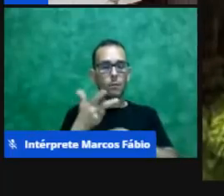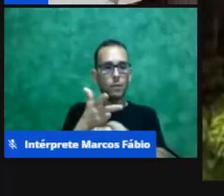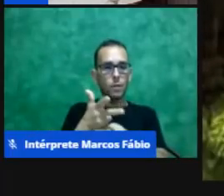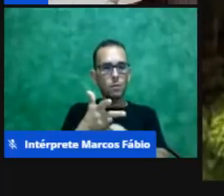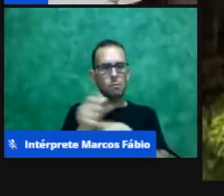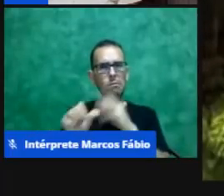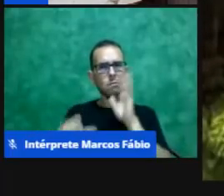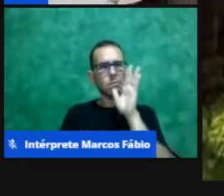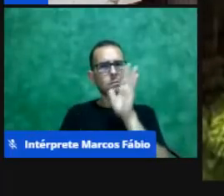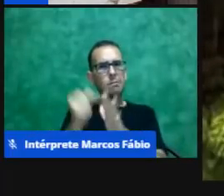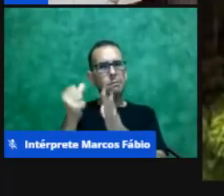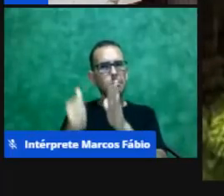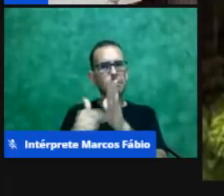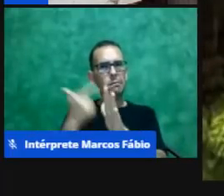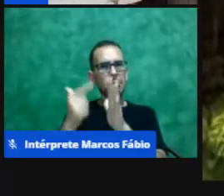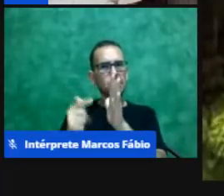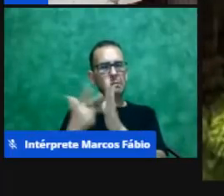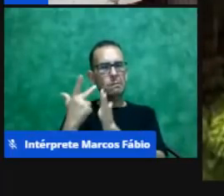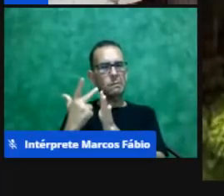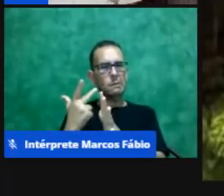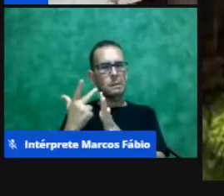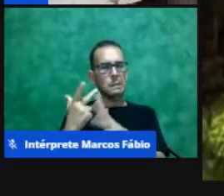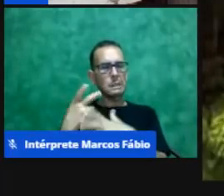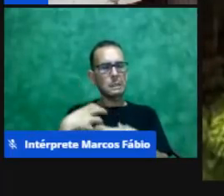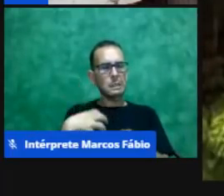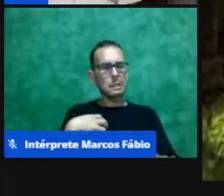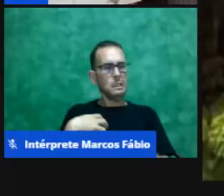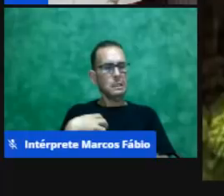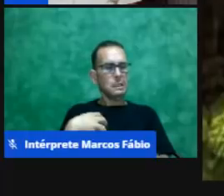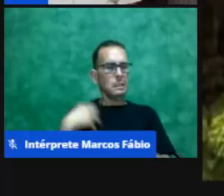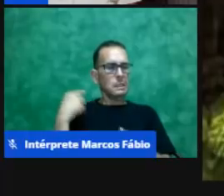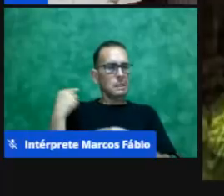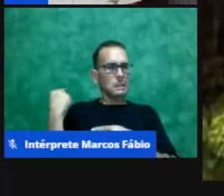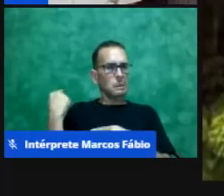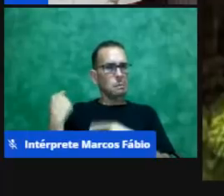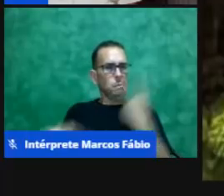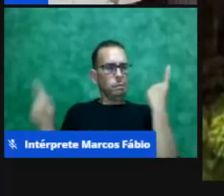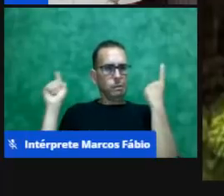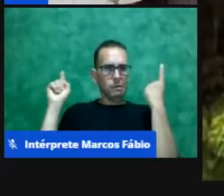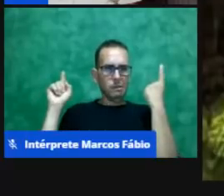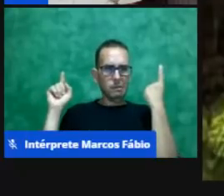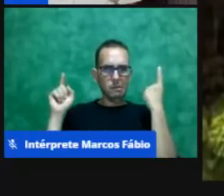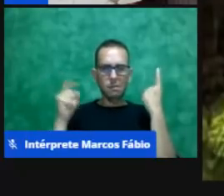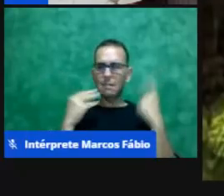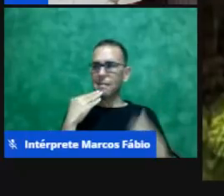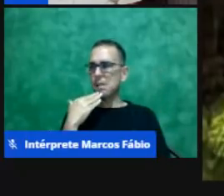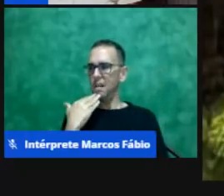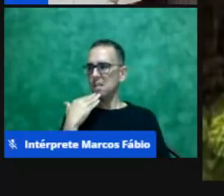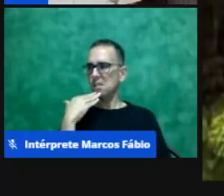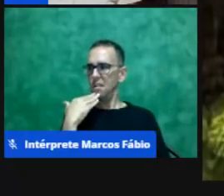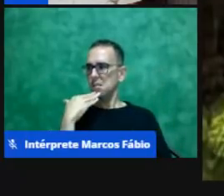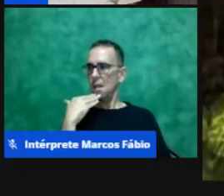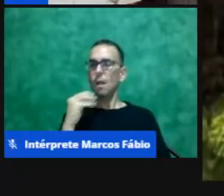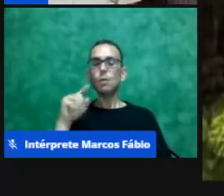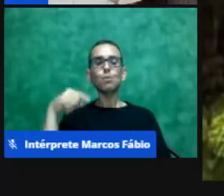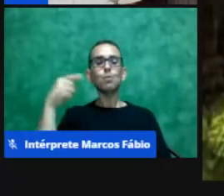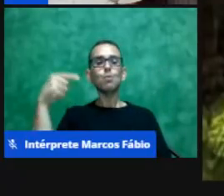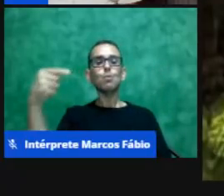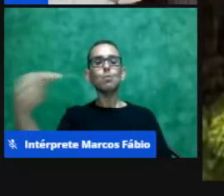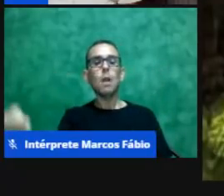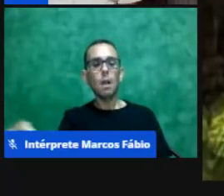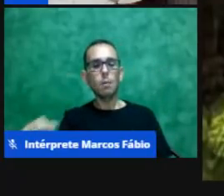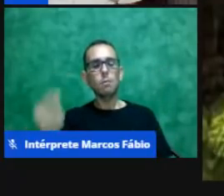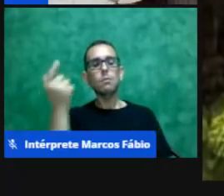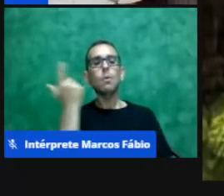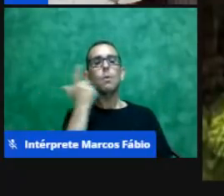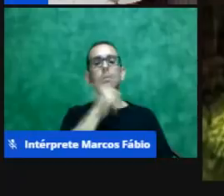foram bem trash, assim, que eu posso dizer, bem simples e mal editados. Então, com o tempo, a gente vai